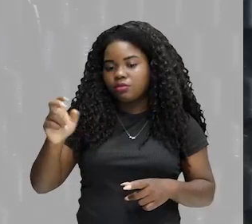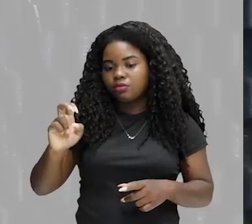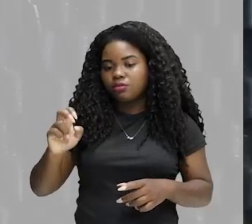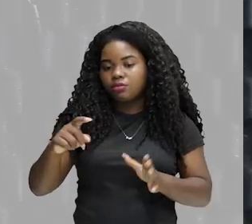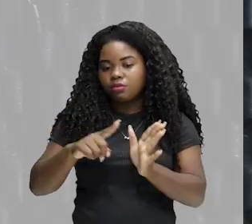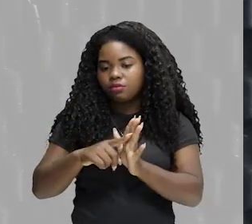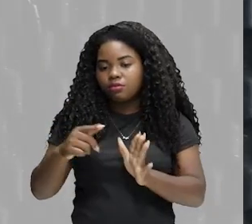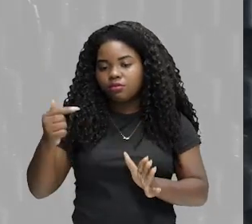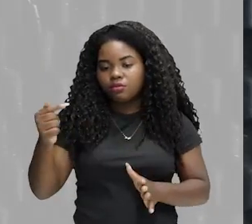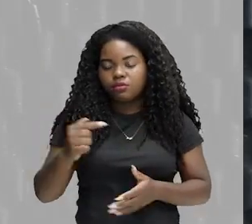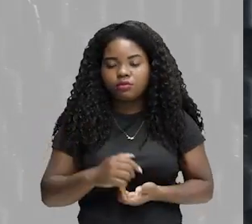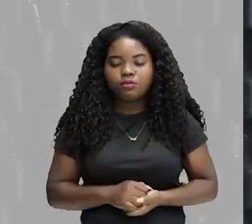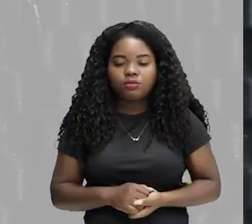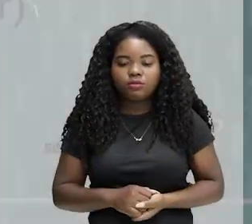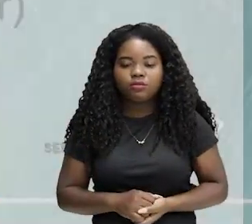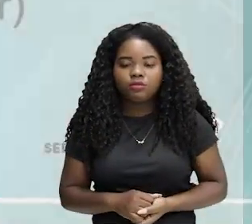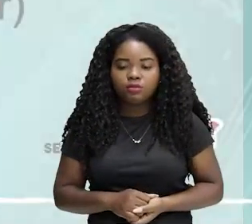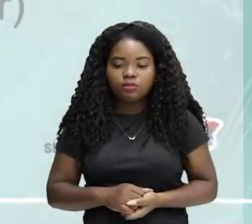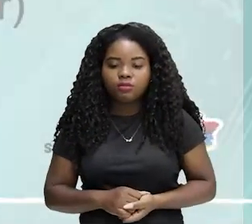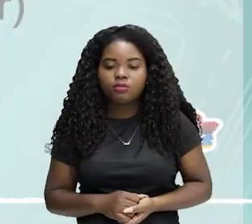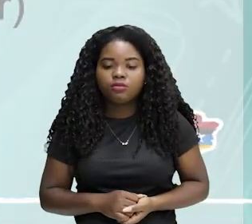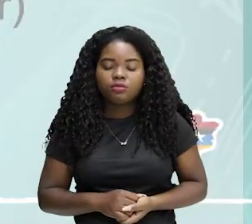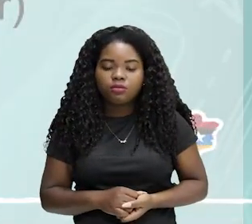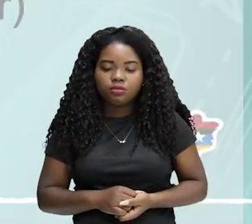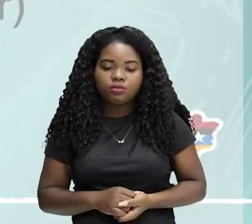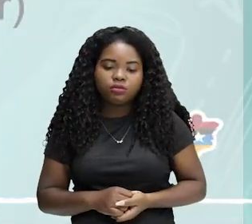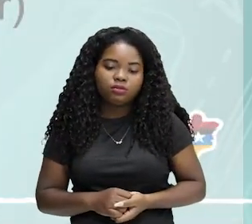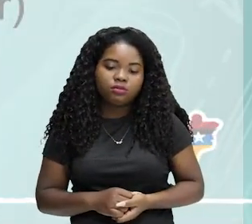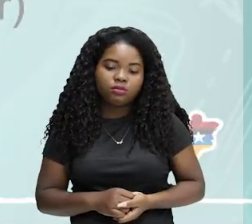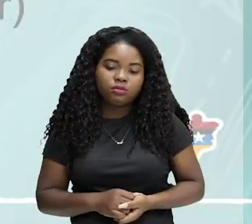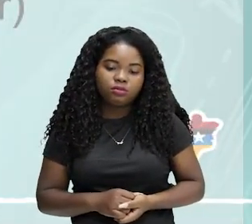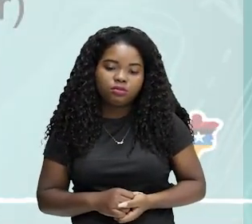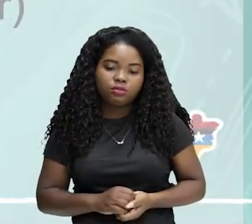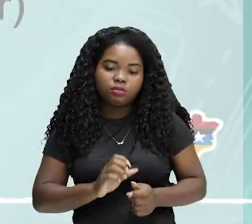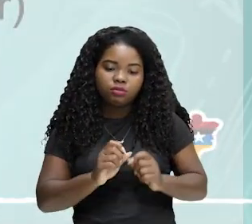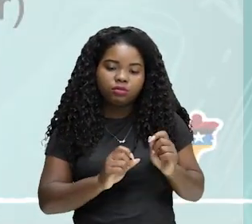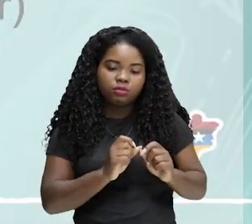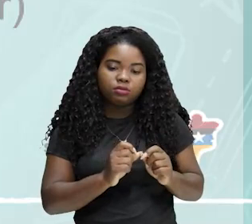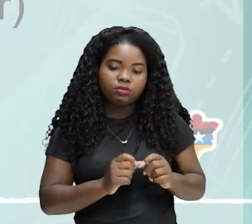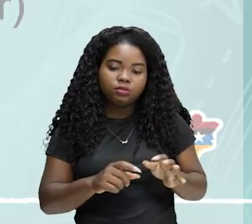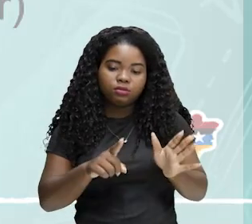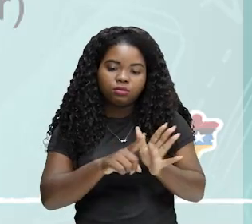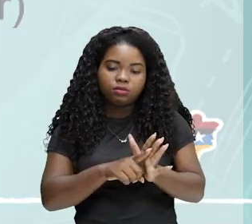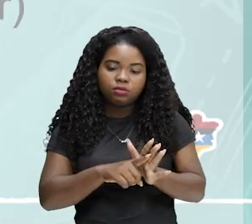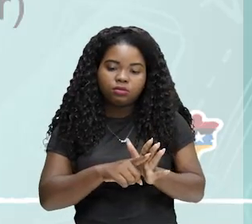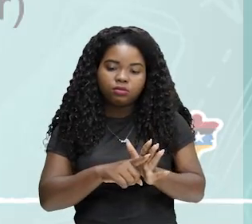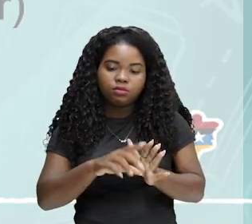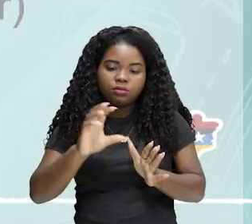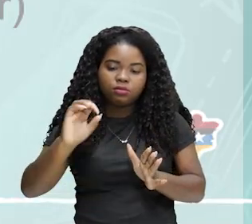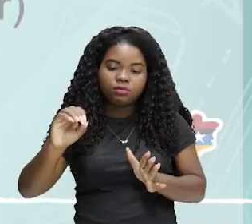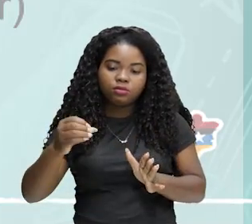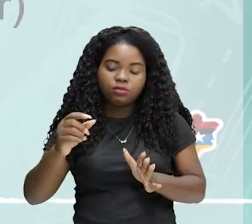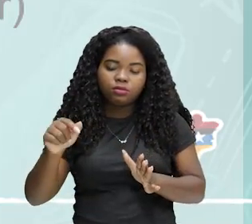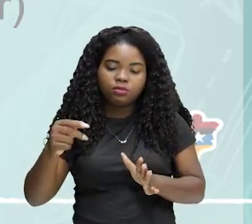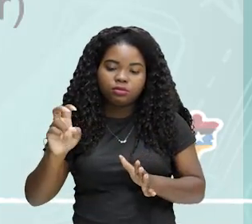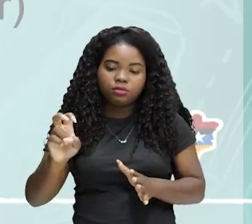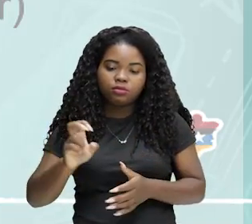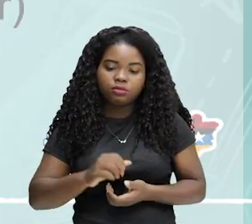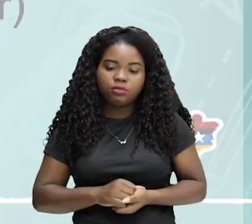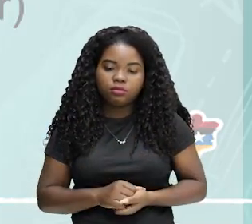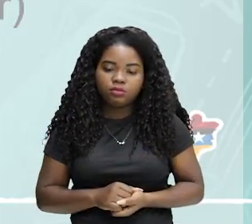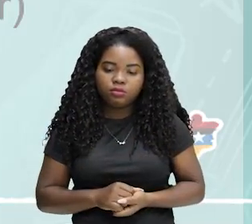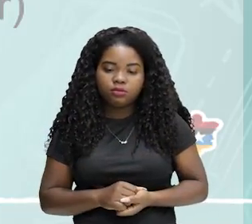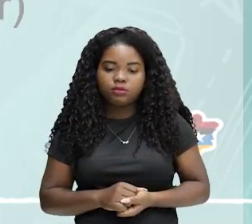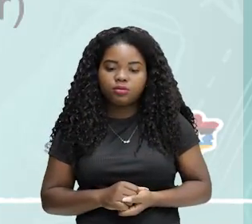estou fazendo 7,5 menos 7. E isso tem como resposta para nós o menos meio. Perceba que agora ficou